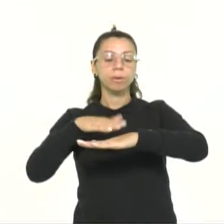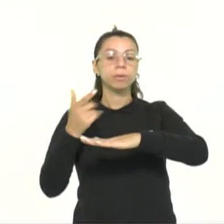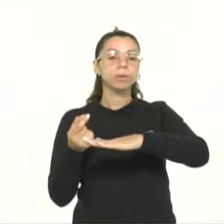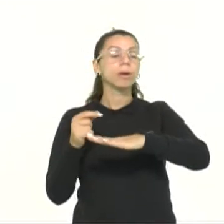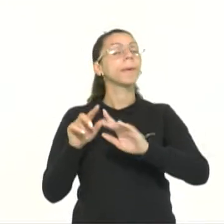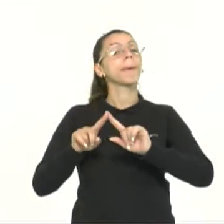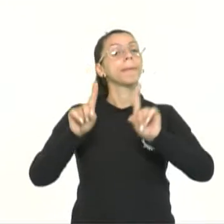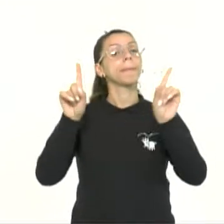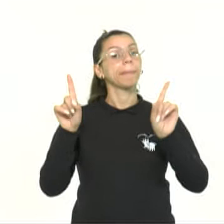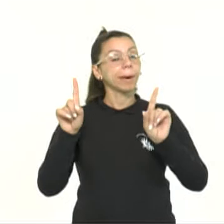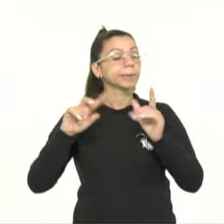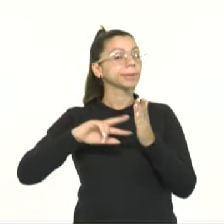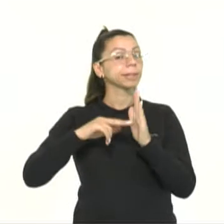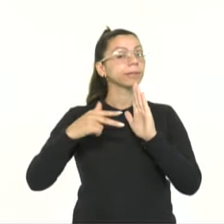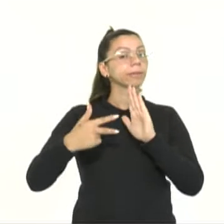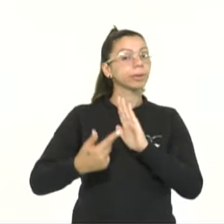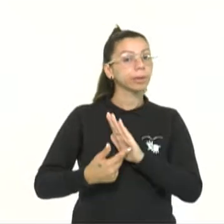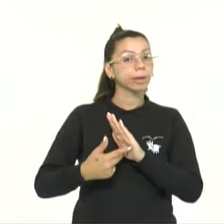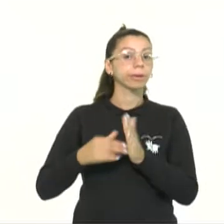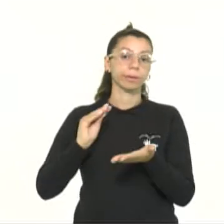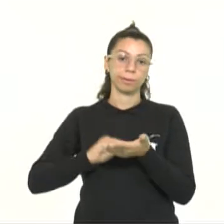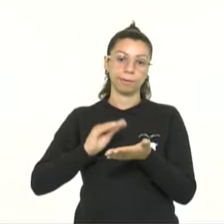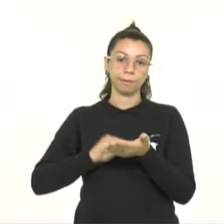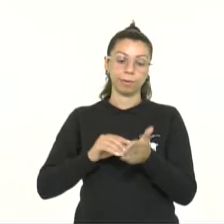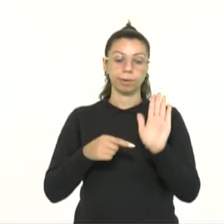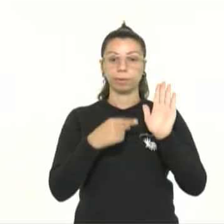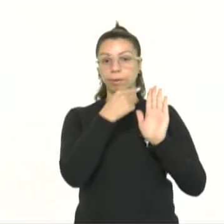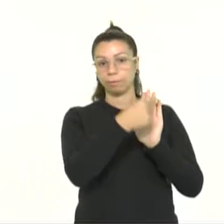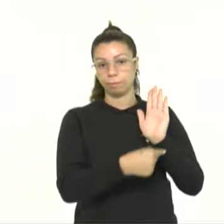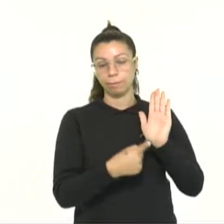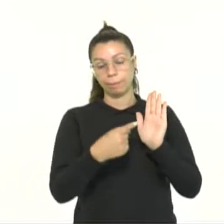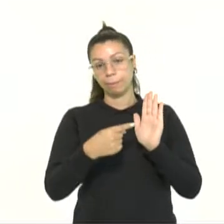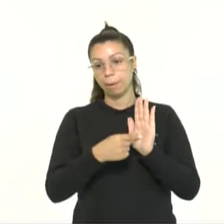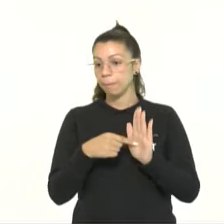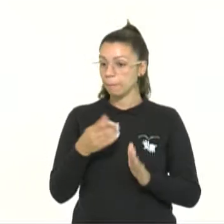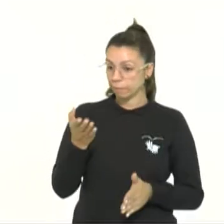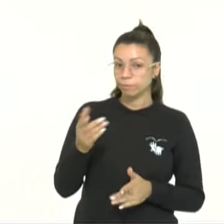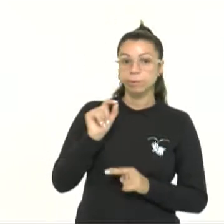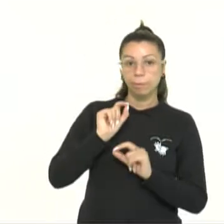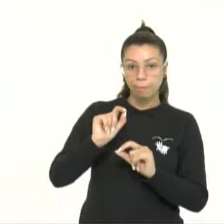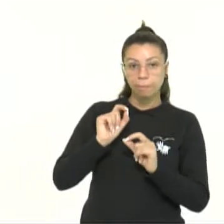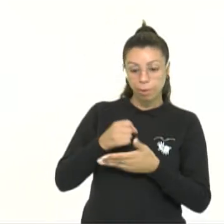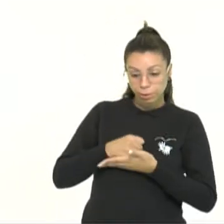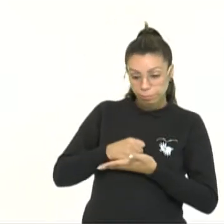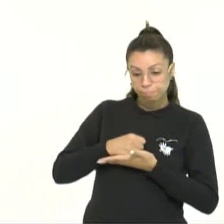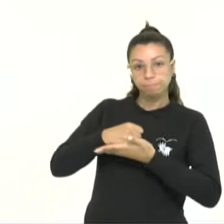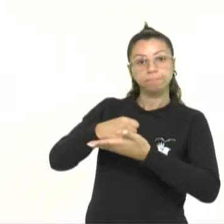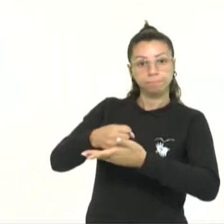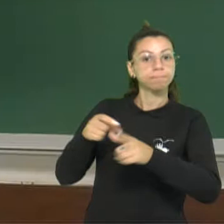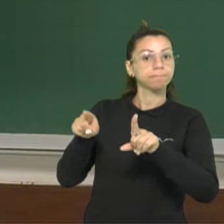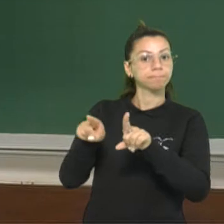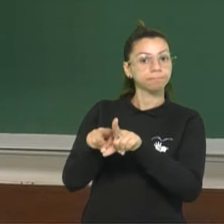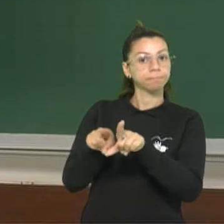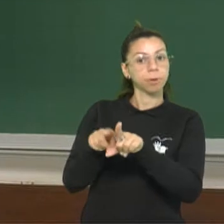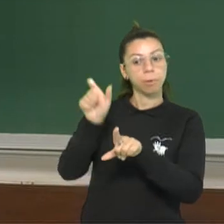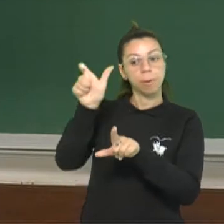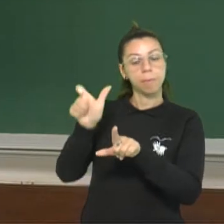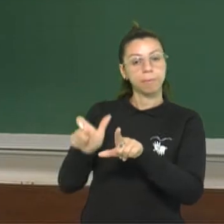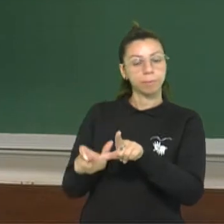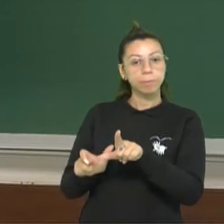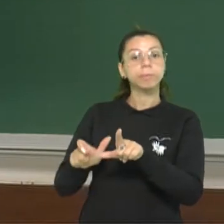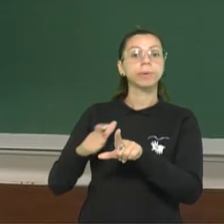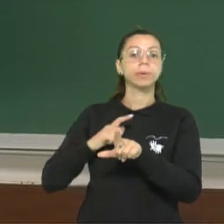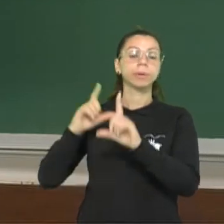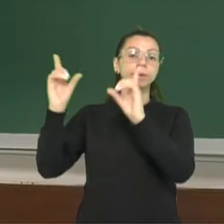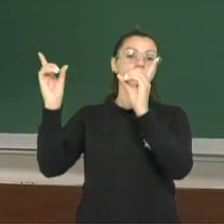porque não aparece a mão ali no bonequinho, não significa que você não possa oferecer a sua ajuda a uma persona